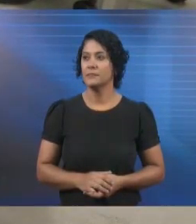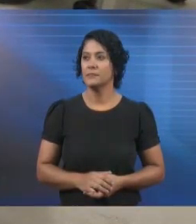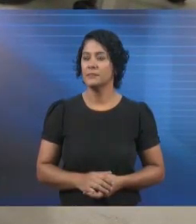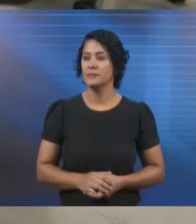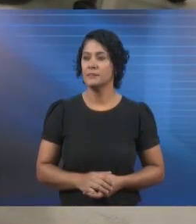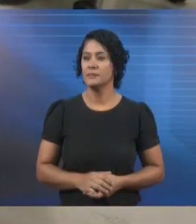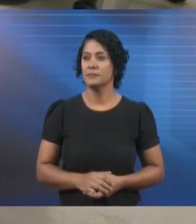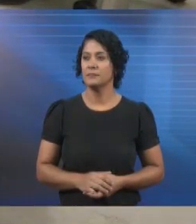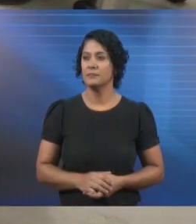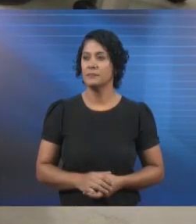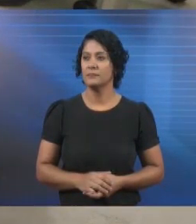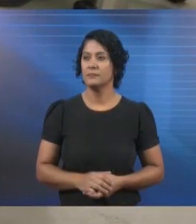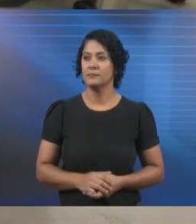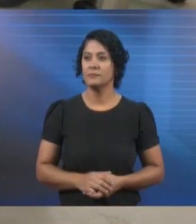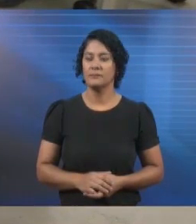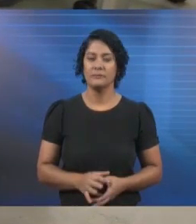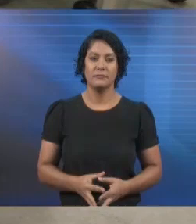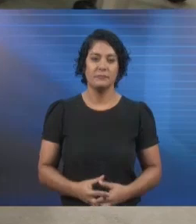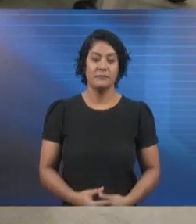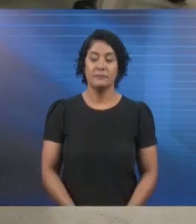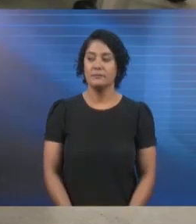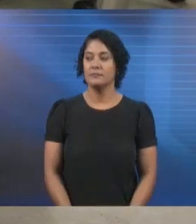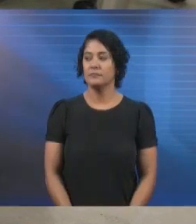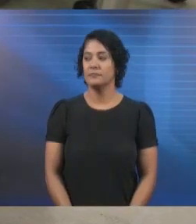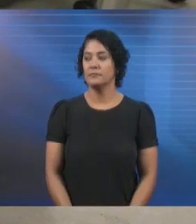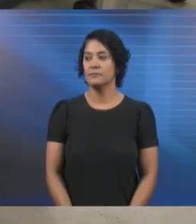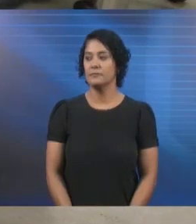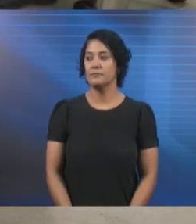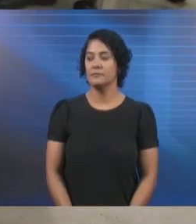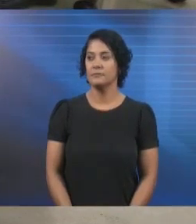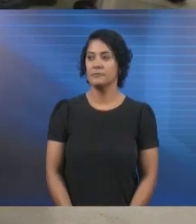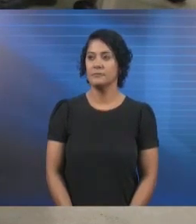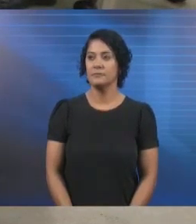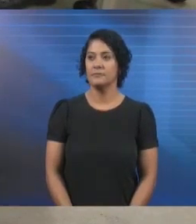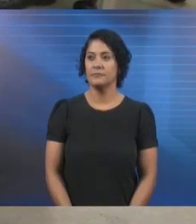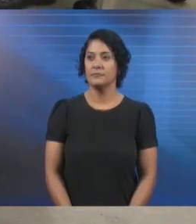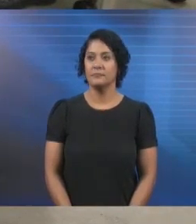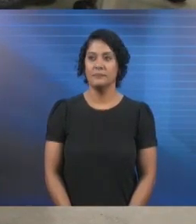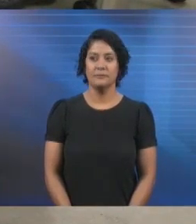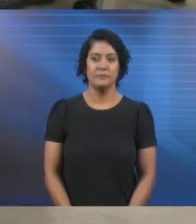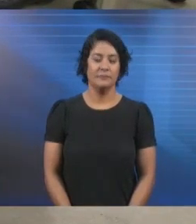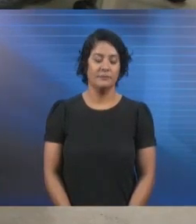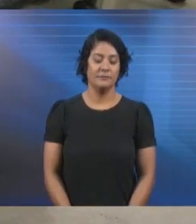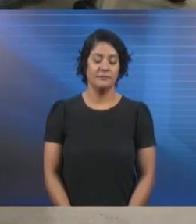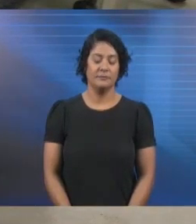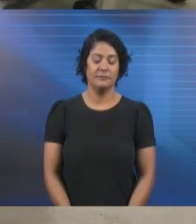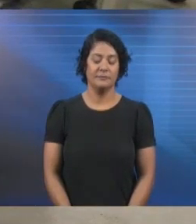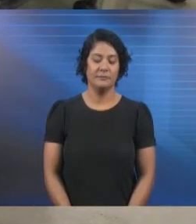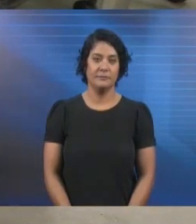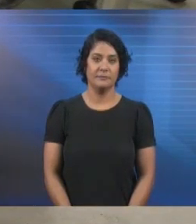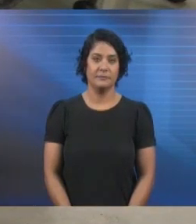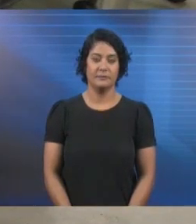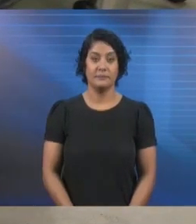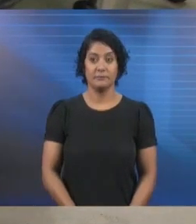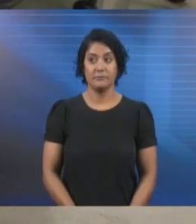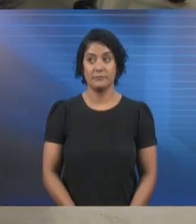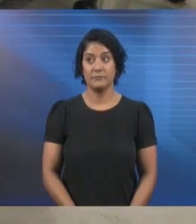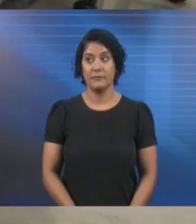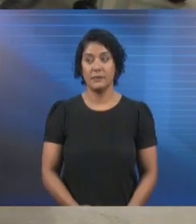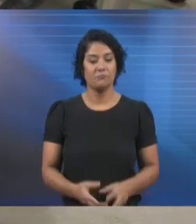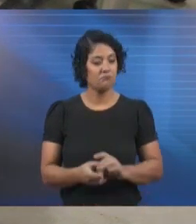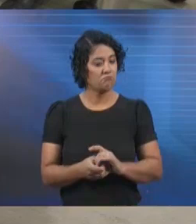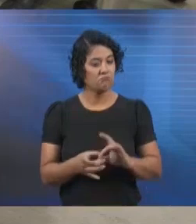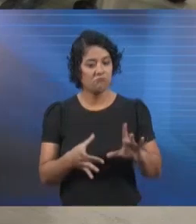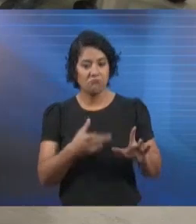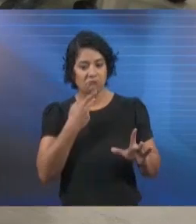resposta porque pronto você não você a senhora não deixa nem eu